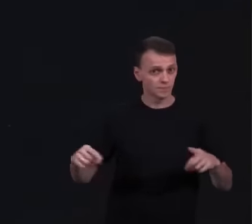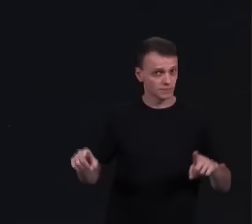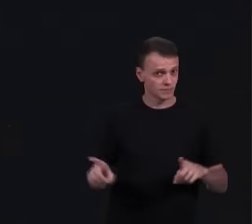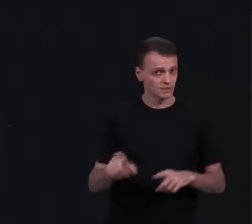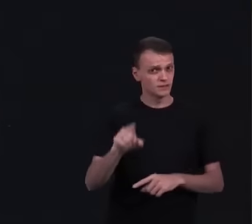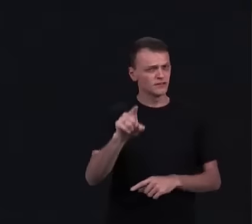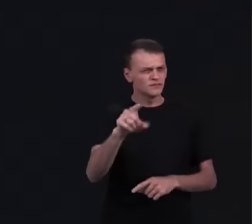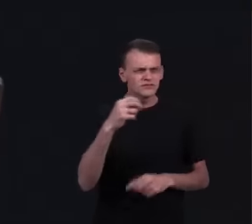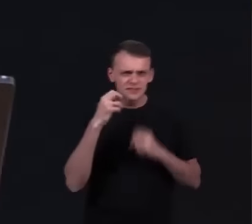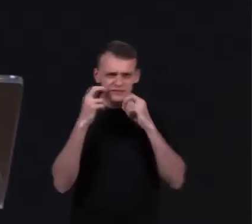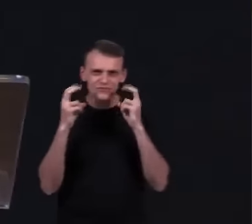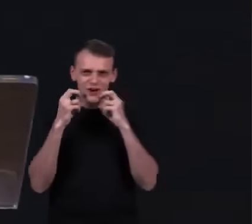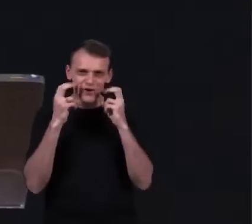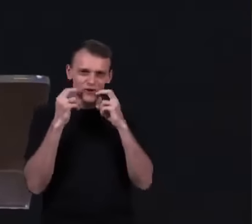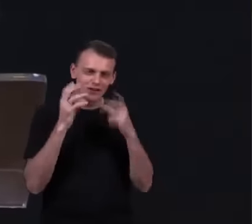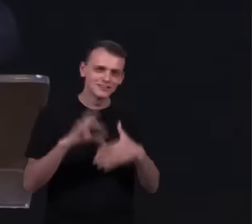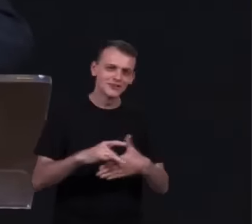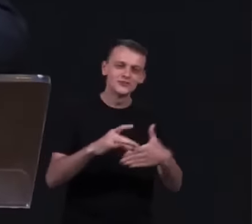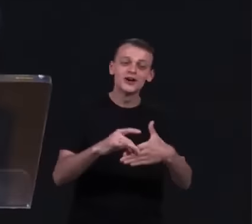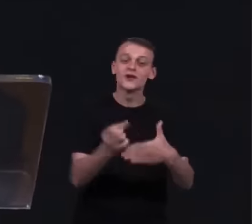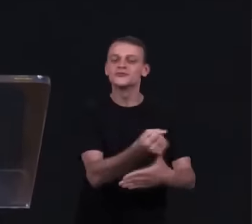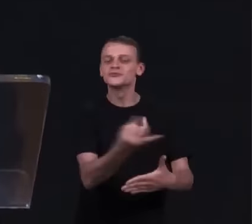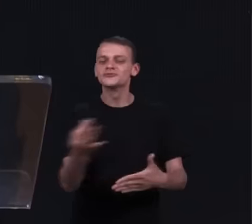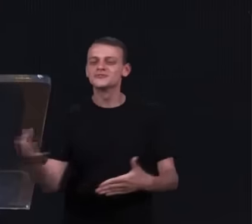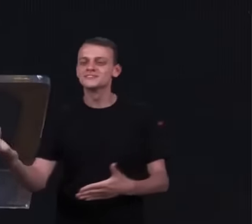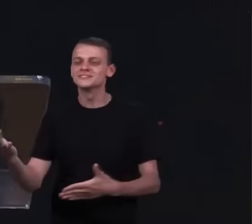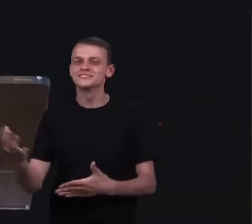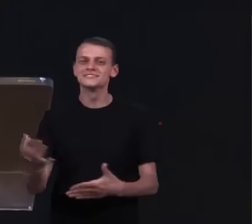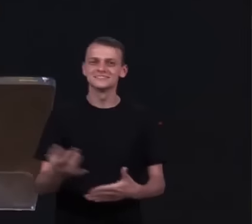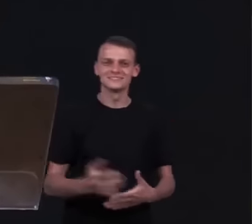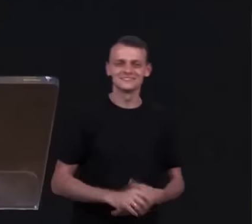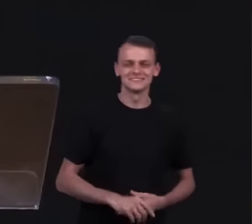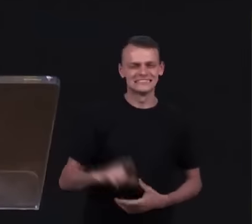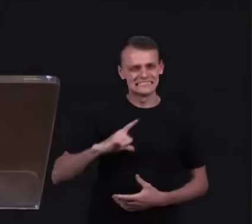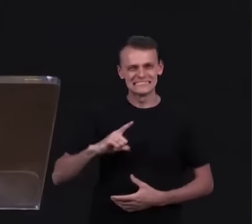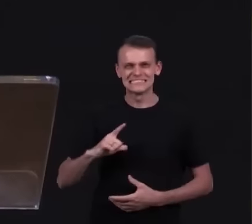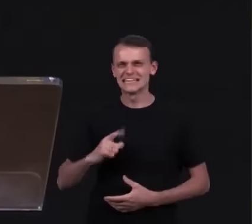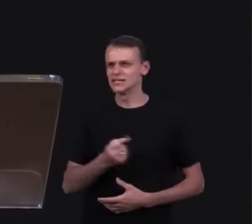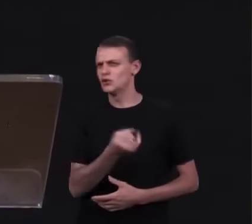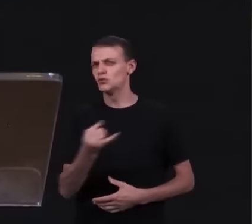Eu estou com vergonha de alguns líderes. Como eles estão assustados.